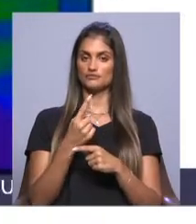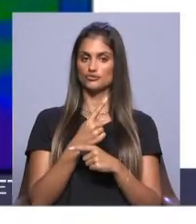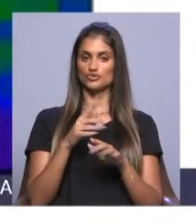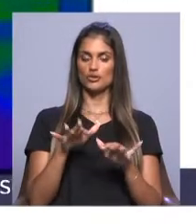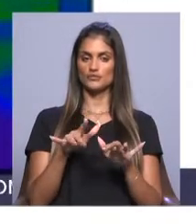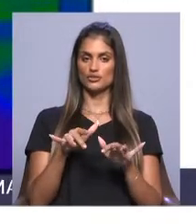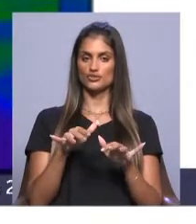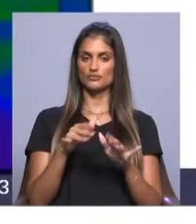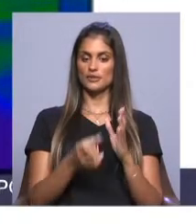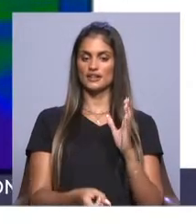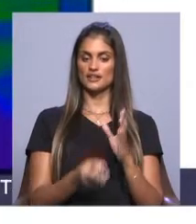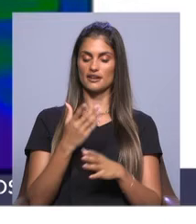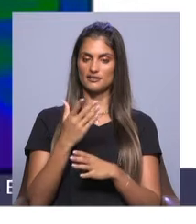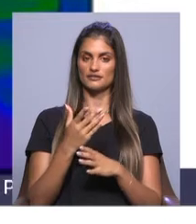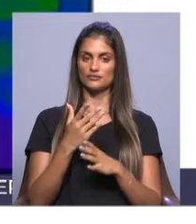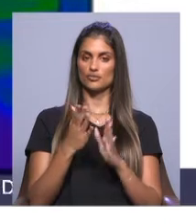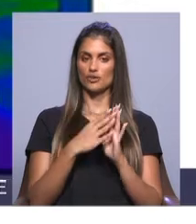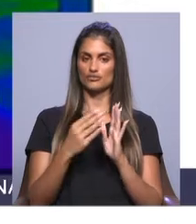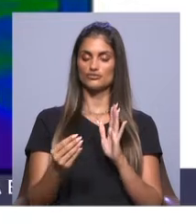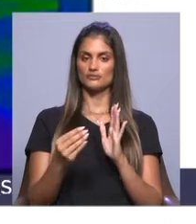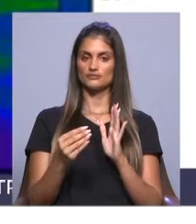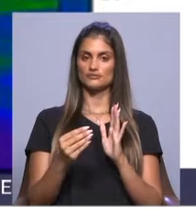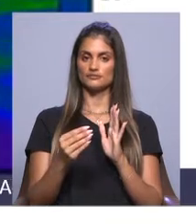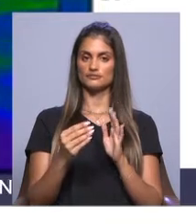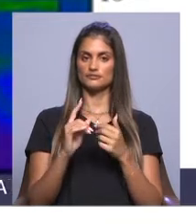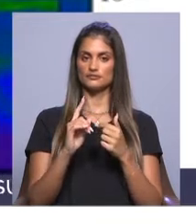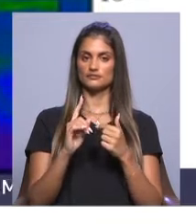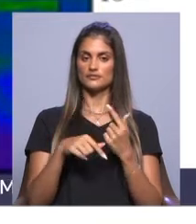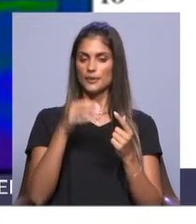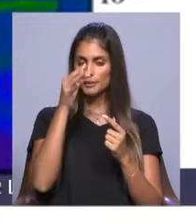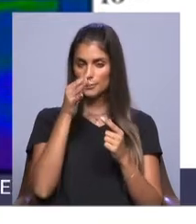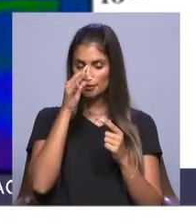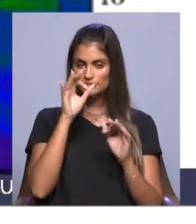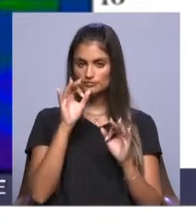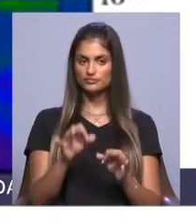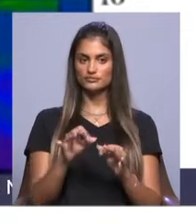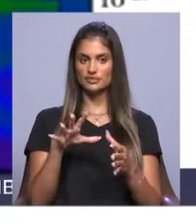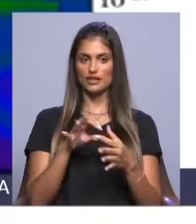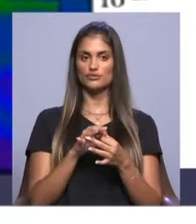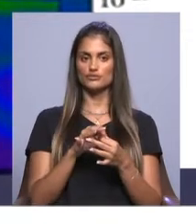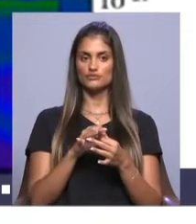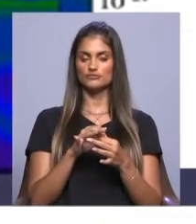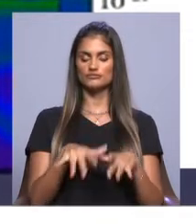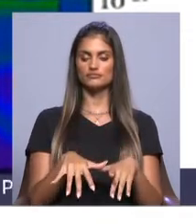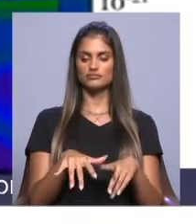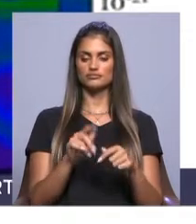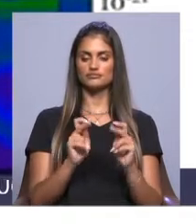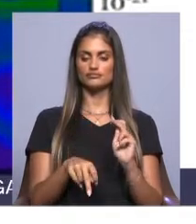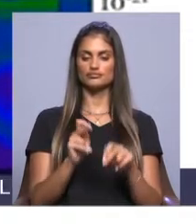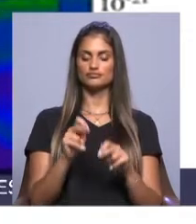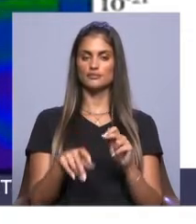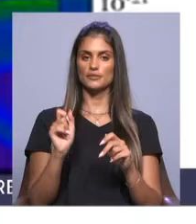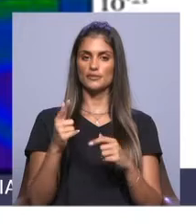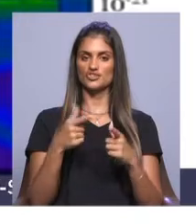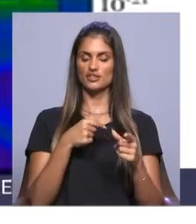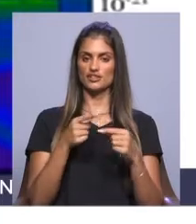supercomputadores? Para criar precisamente modelos cada vez mais precisos sobre a evolução, o aparecimento destas primeiras